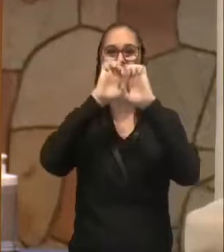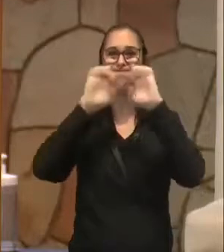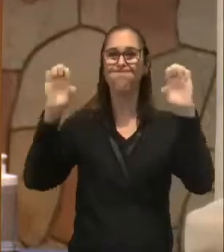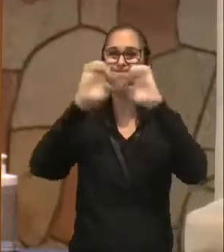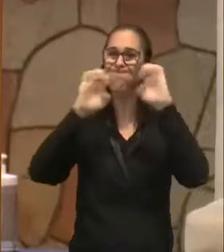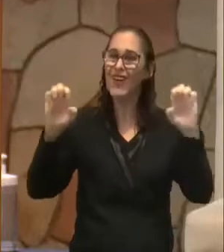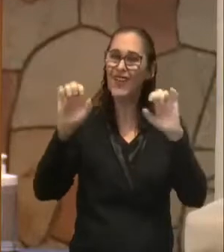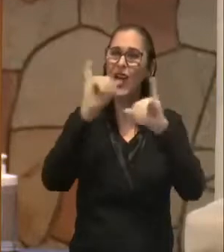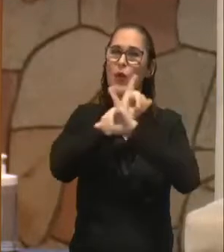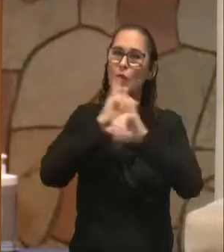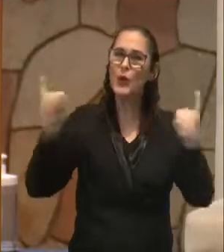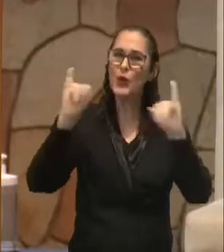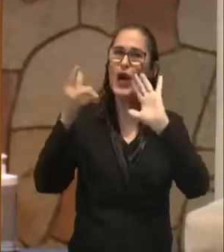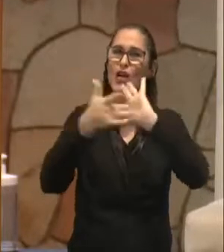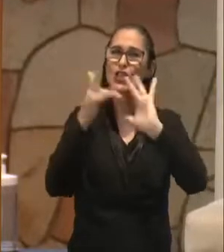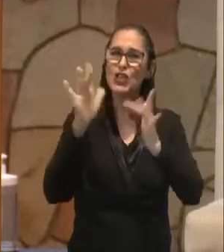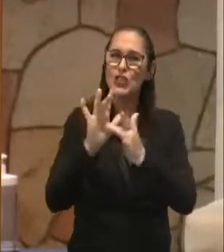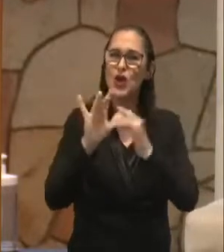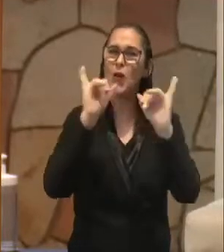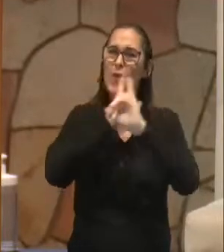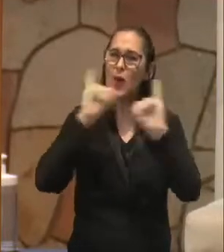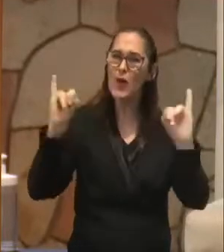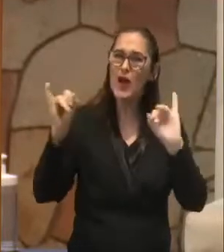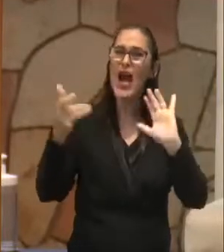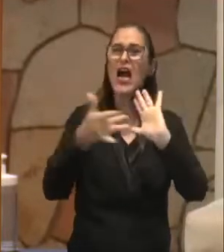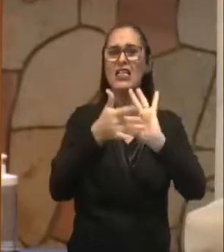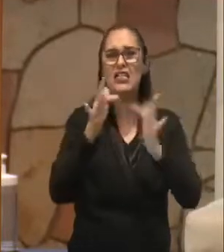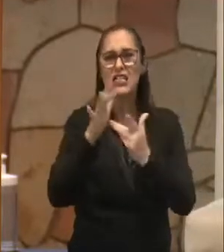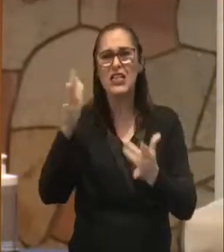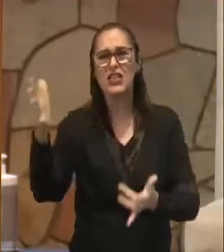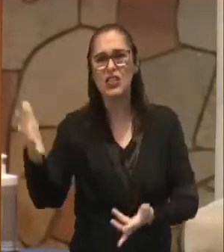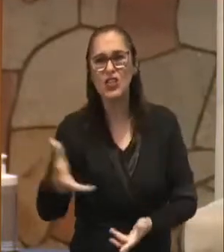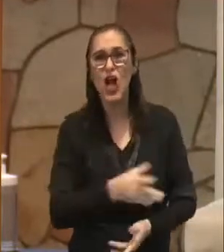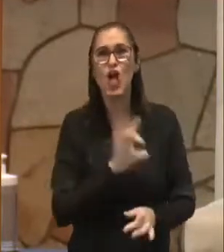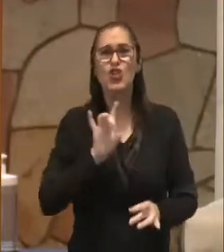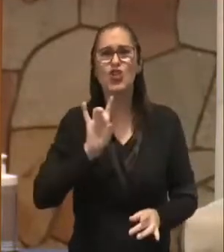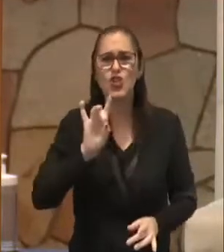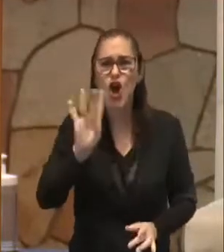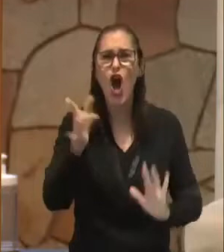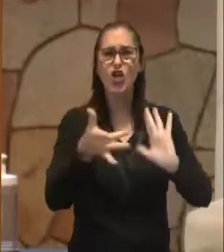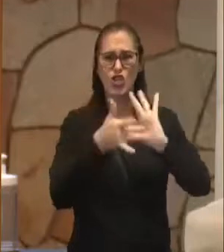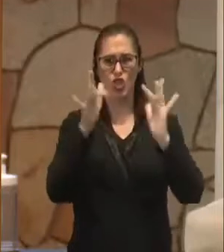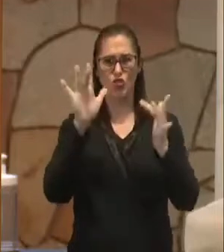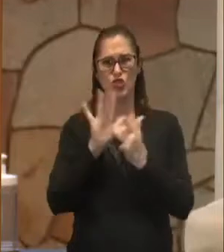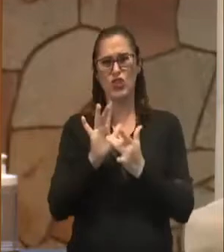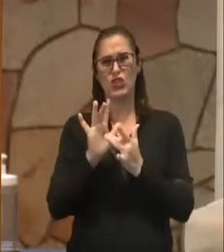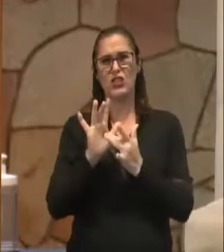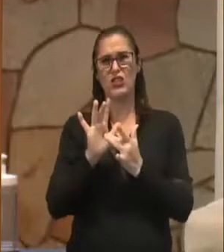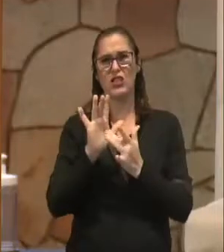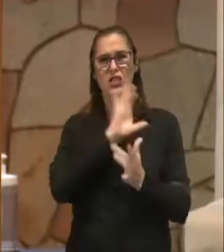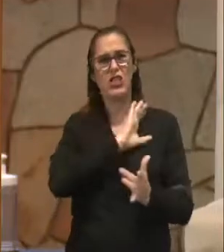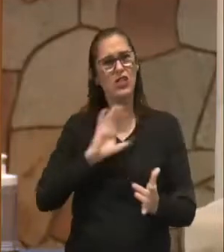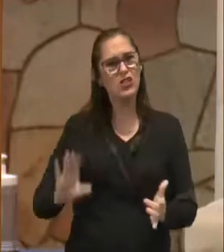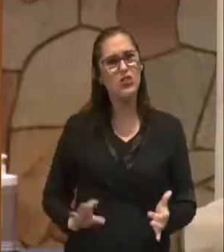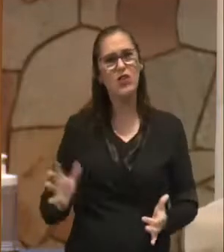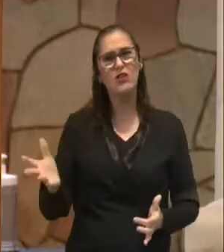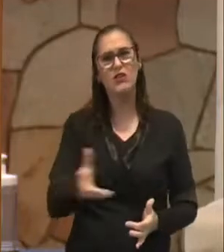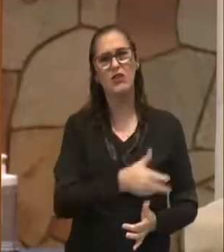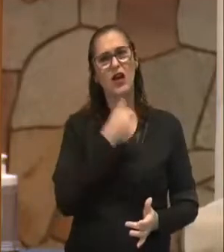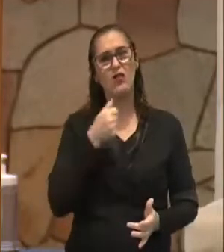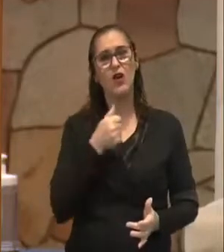Jesus, proclamar a salvação em Jesus, dizer só Jesus Cristo salva. As outras,